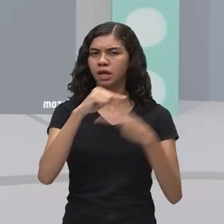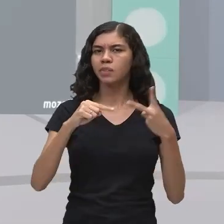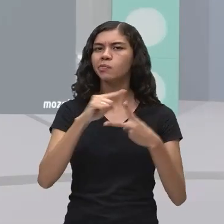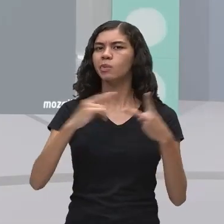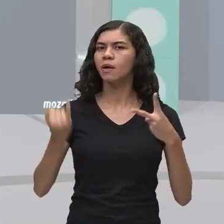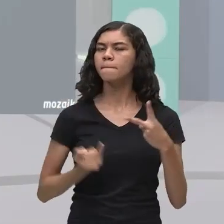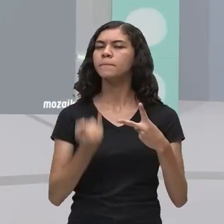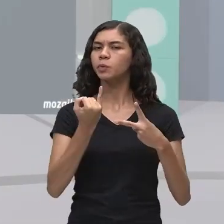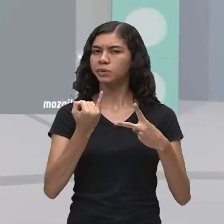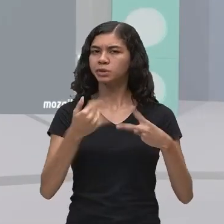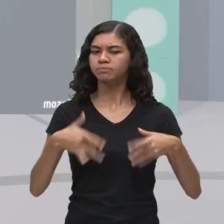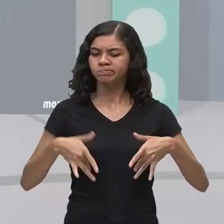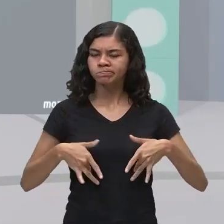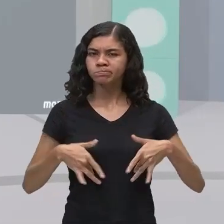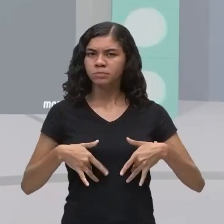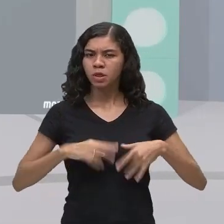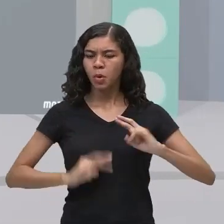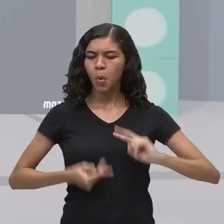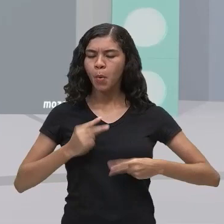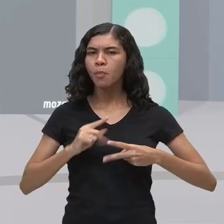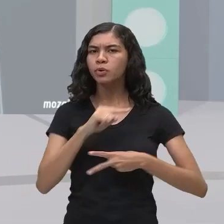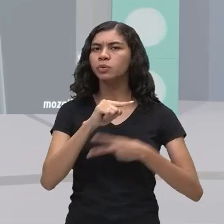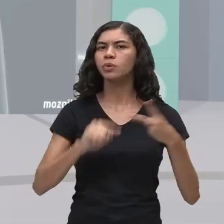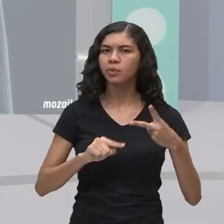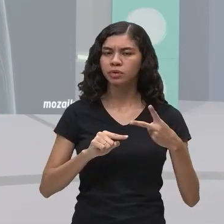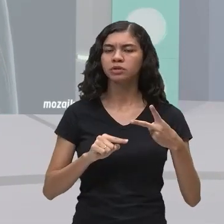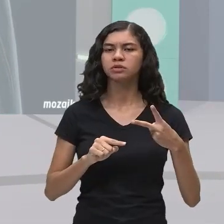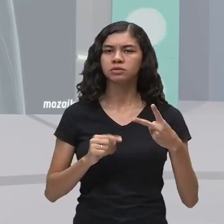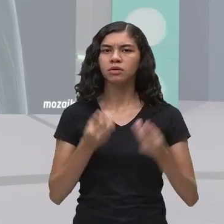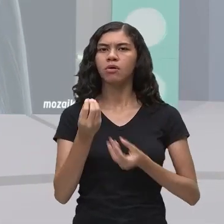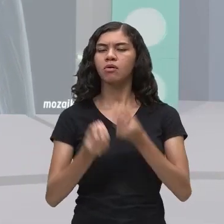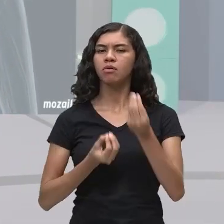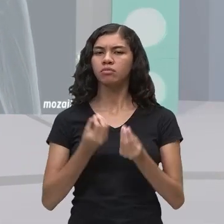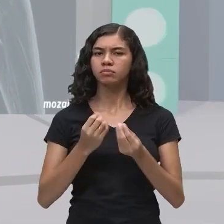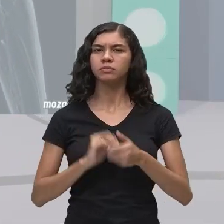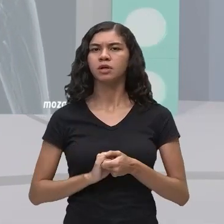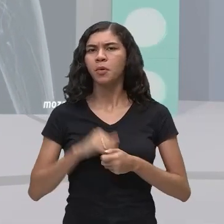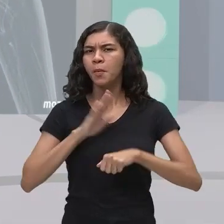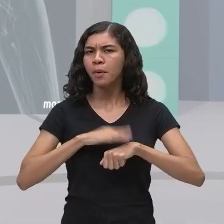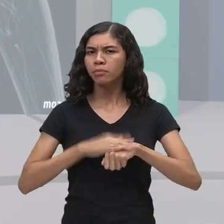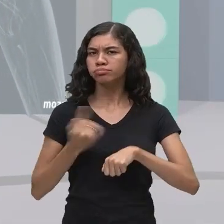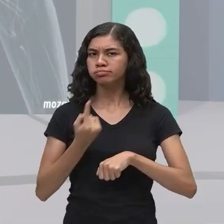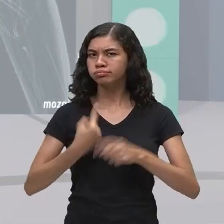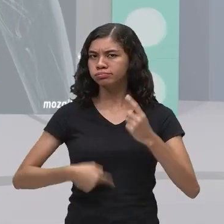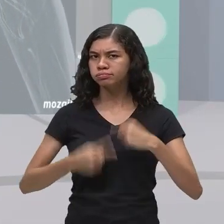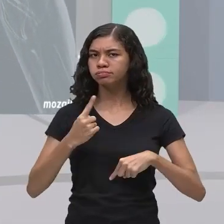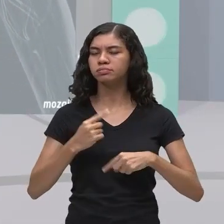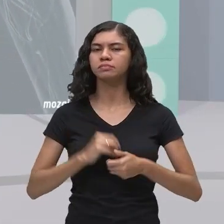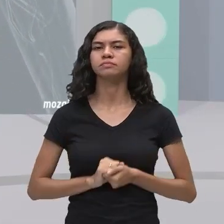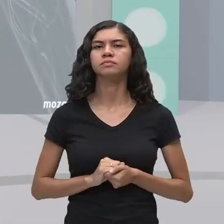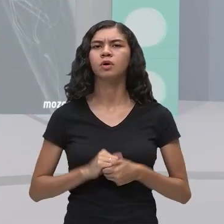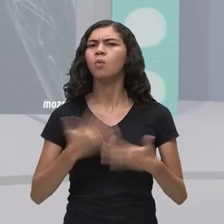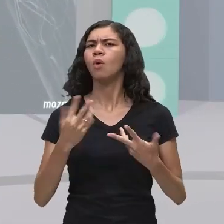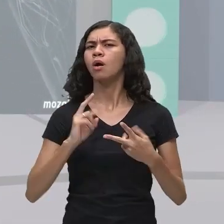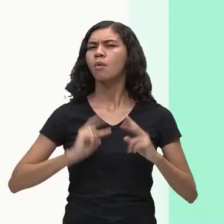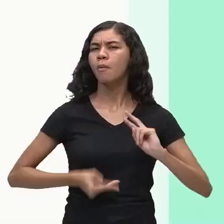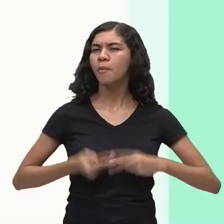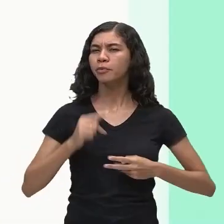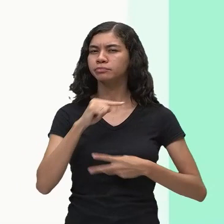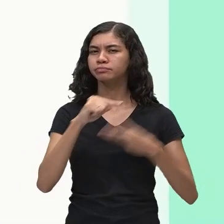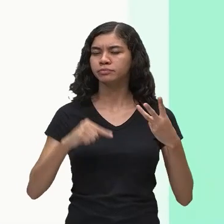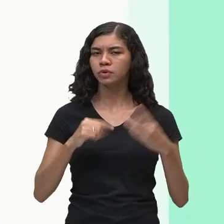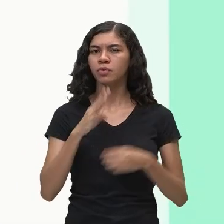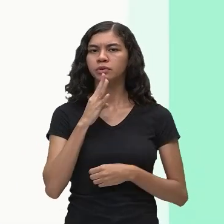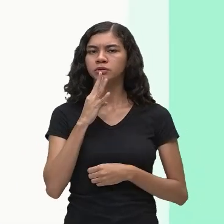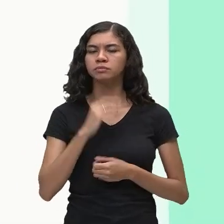elas produzem dois hormônios que agem de maneira independente. Vamos conhecer que hormônios são esses?